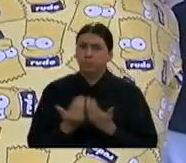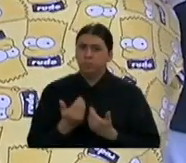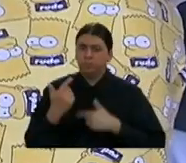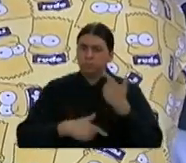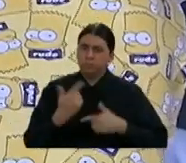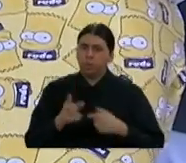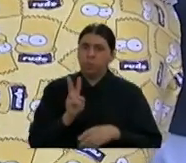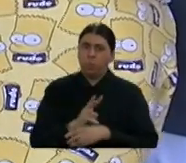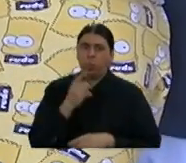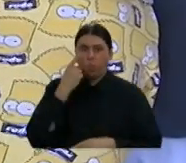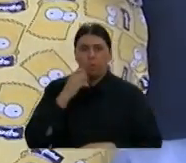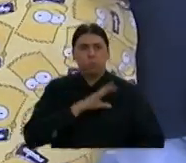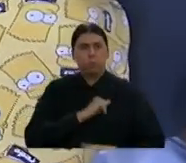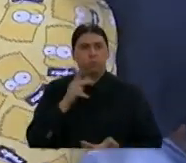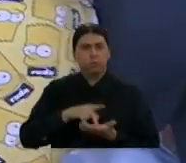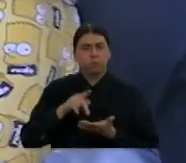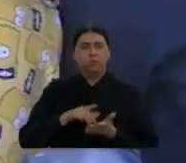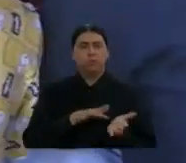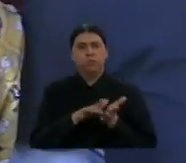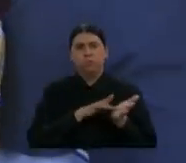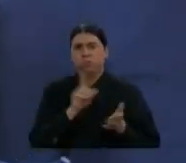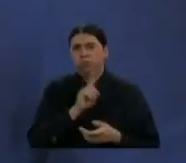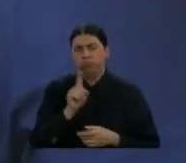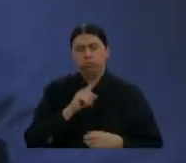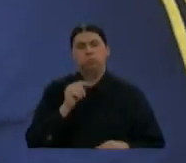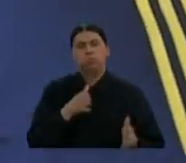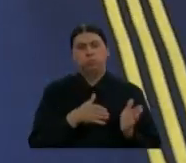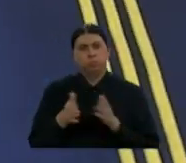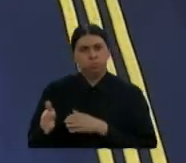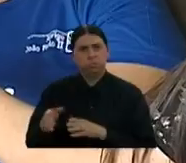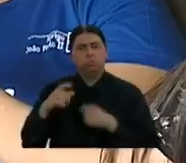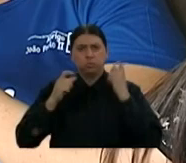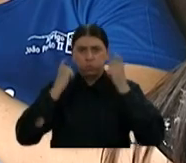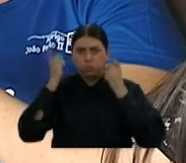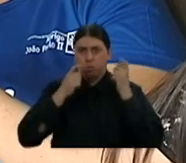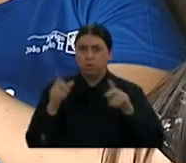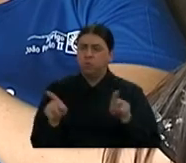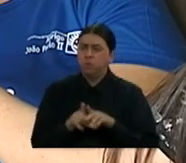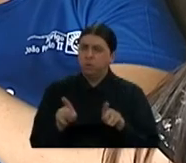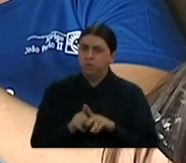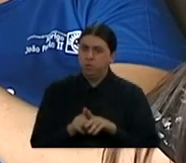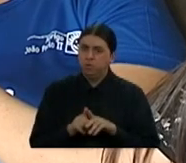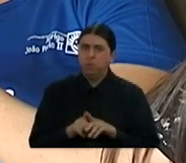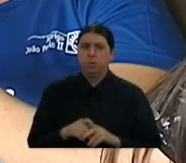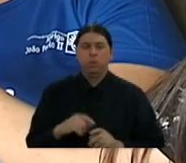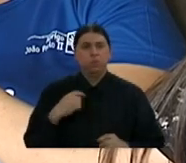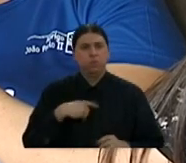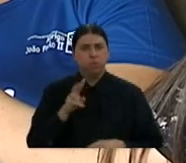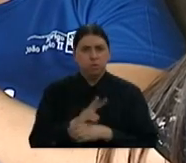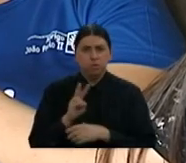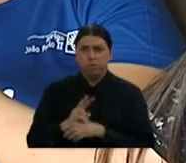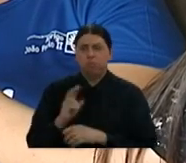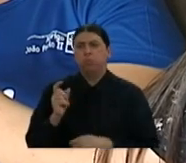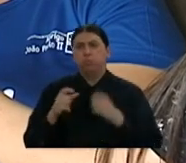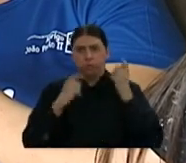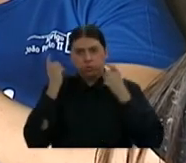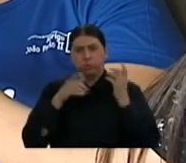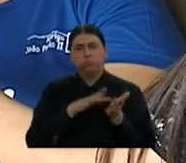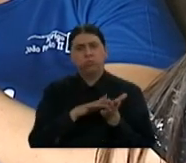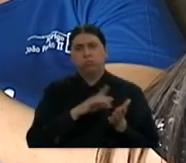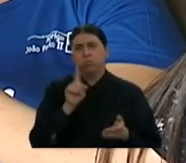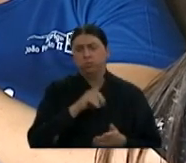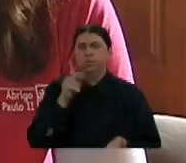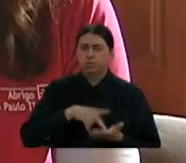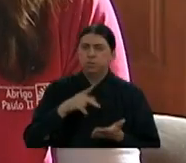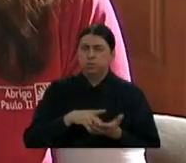de verdade não adianta fingir total passando a preocupação não se preocupando com eles defende método tem